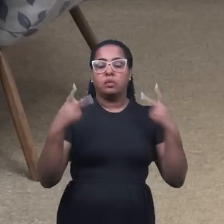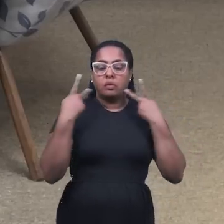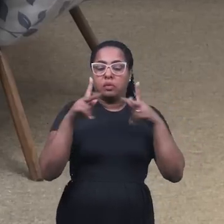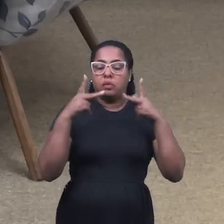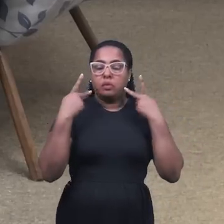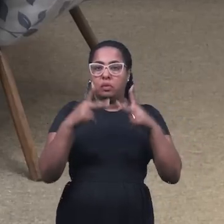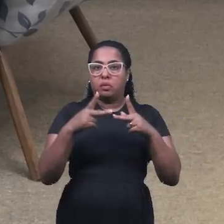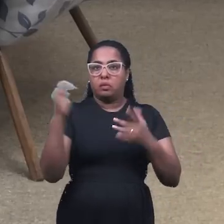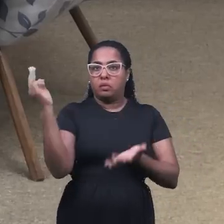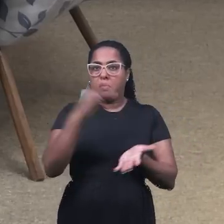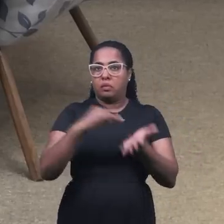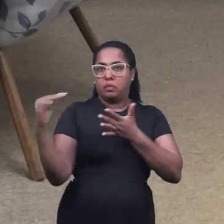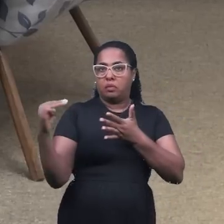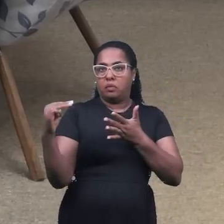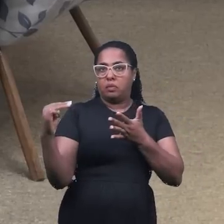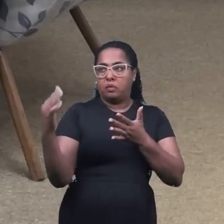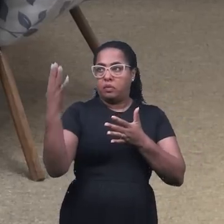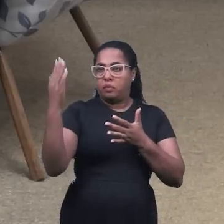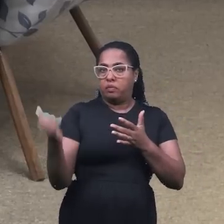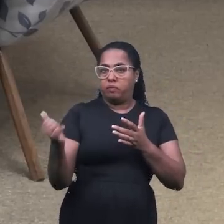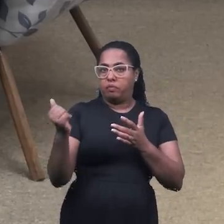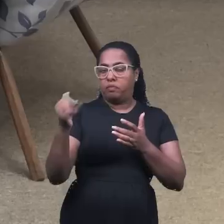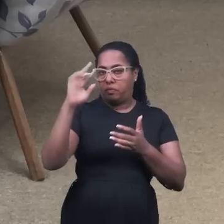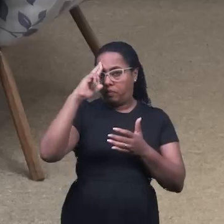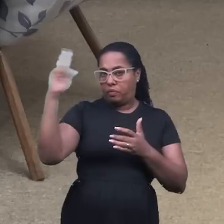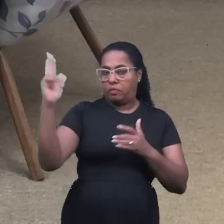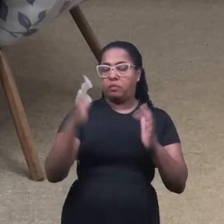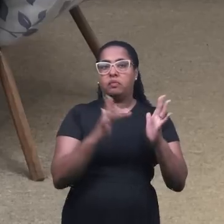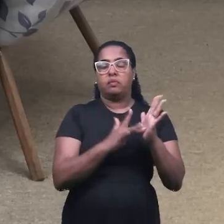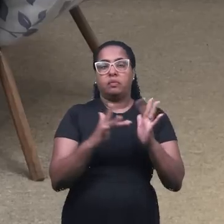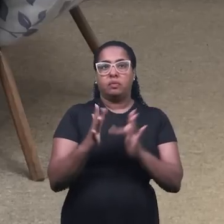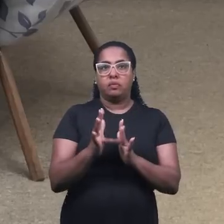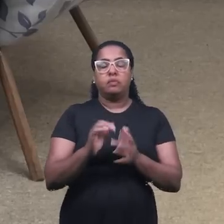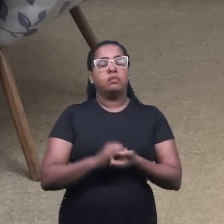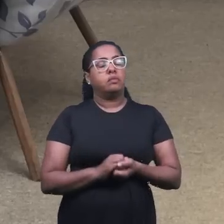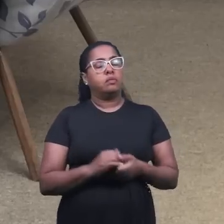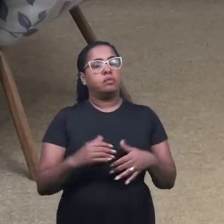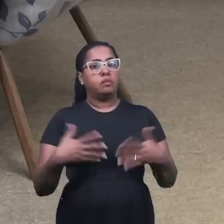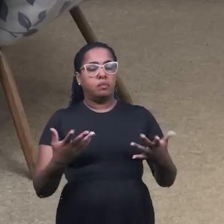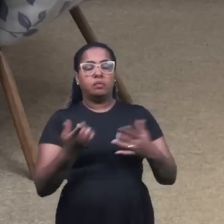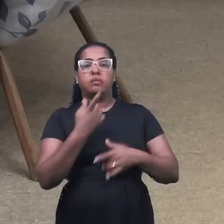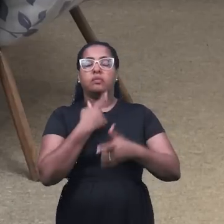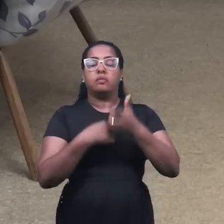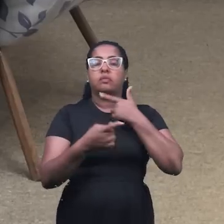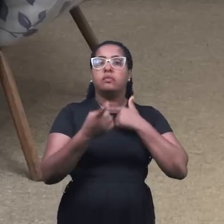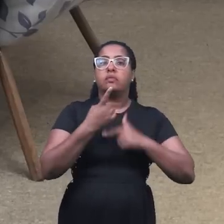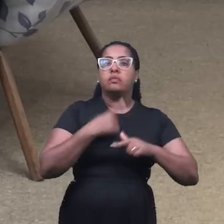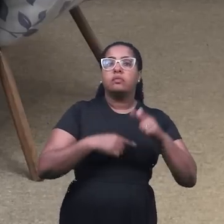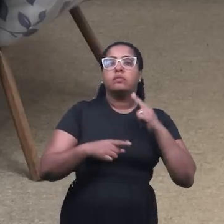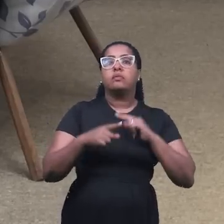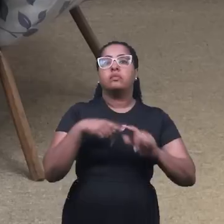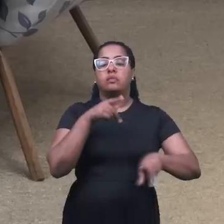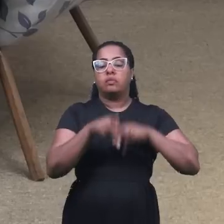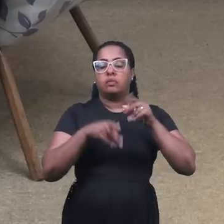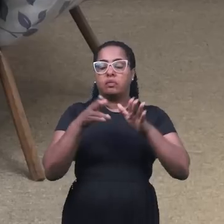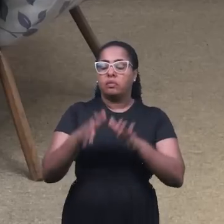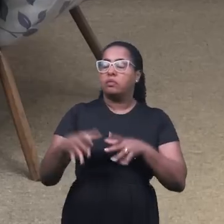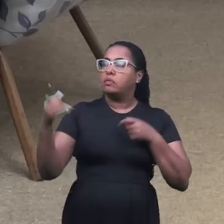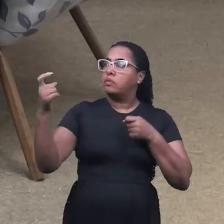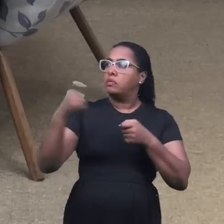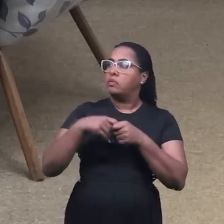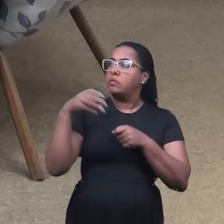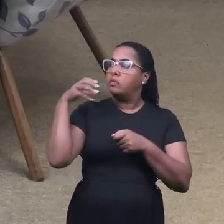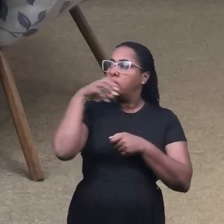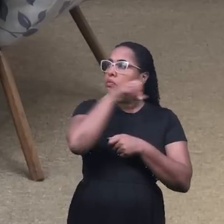pregamos. Maranata, ora vem, Senhor Jesus. Muito bom, exatamente o anseio da igreja, a volta breve do